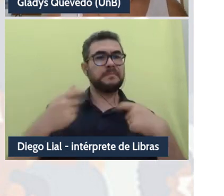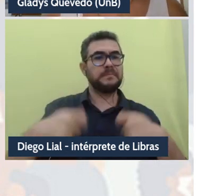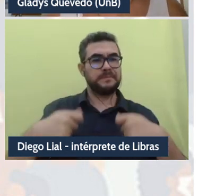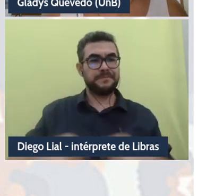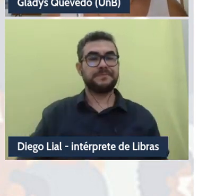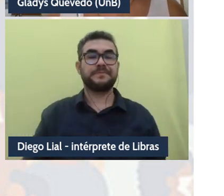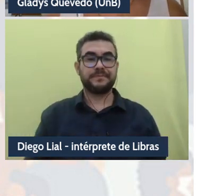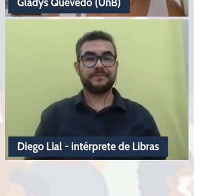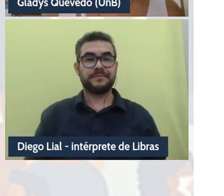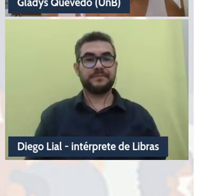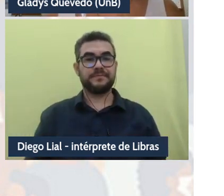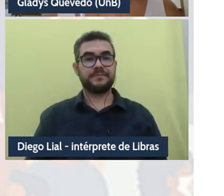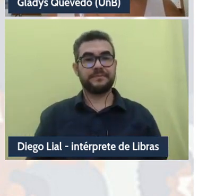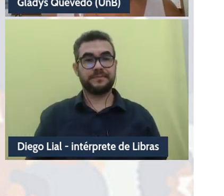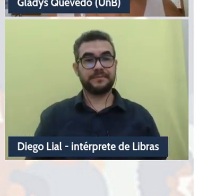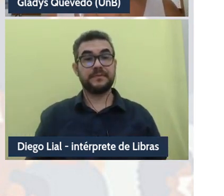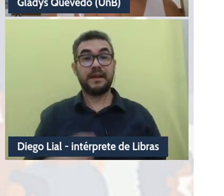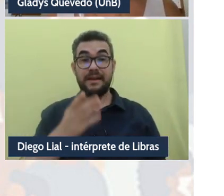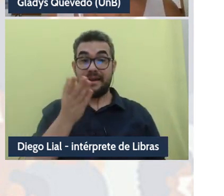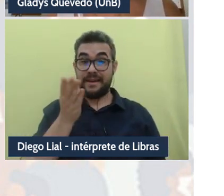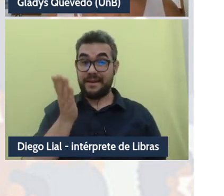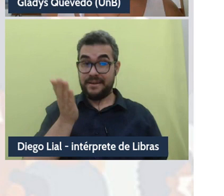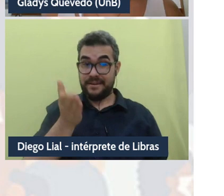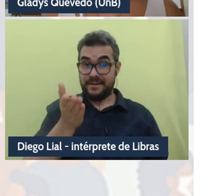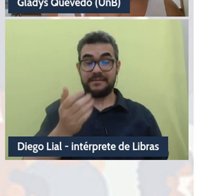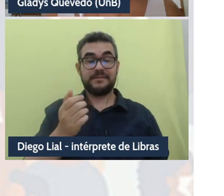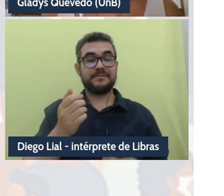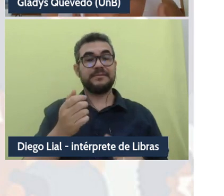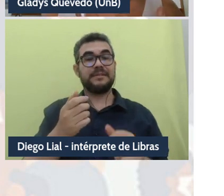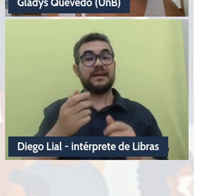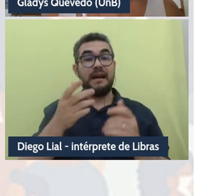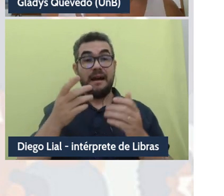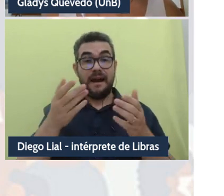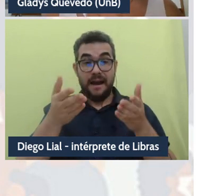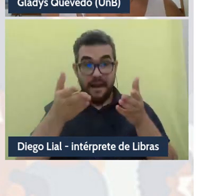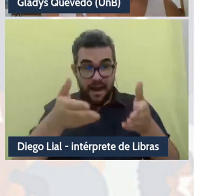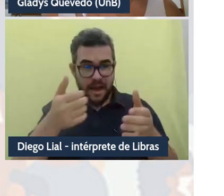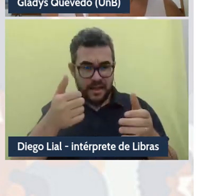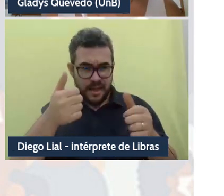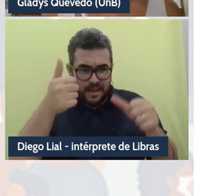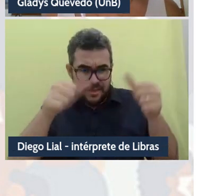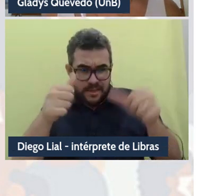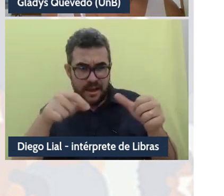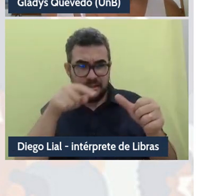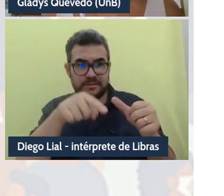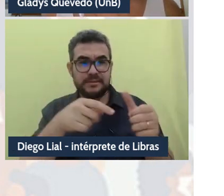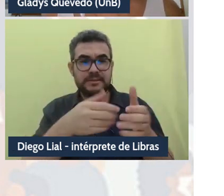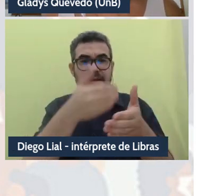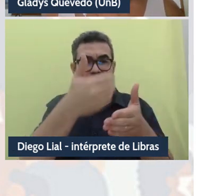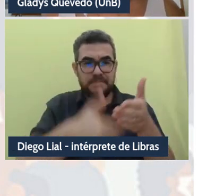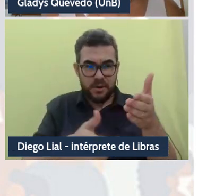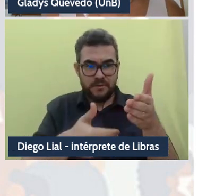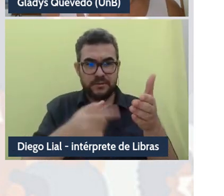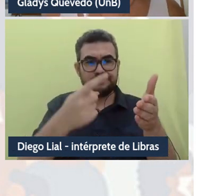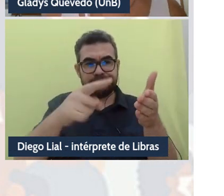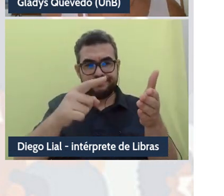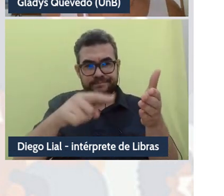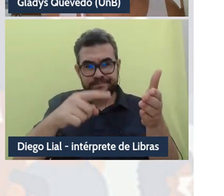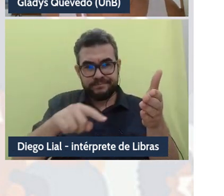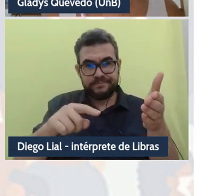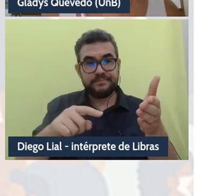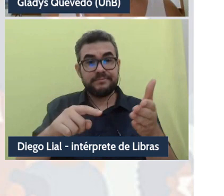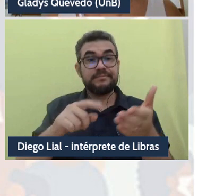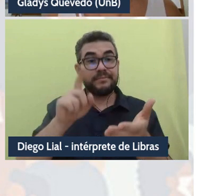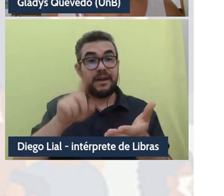próximo princípio, né? A análise do impacto do exame é elemento crucial da sua validação no contexto em que ele se